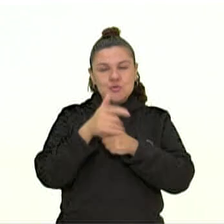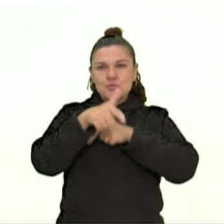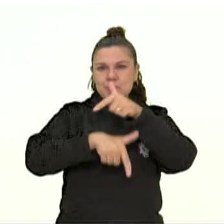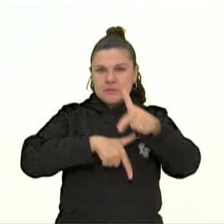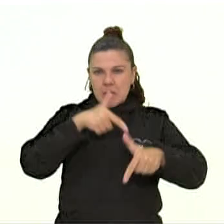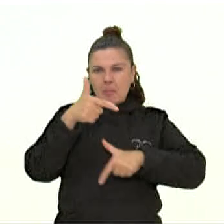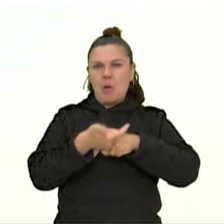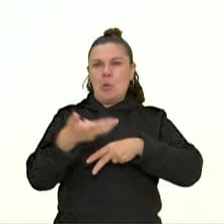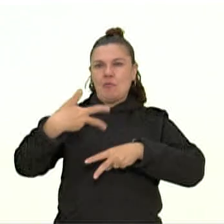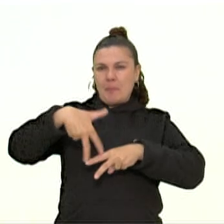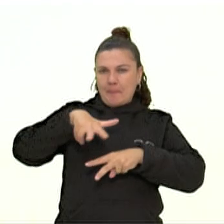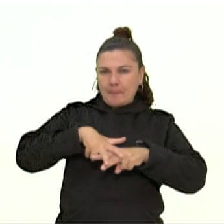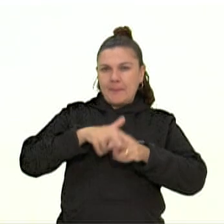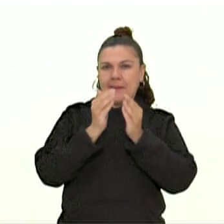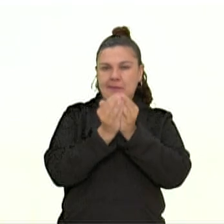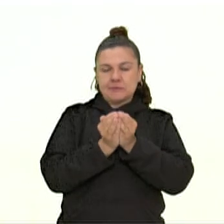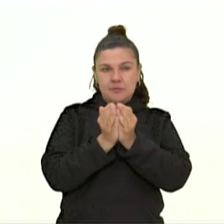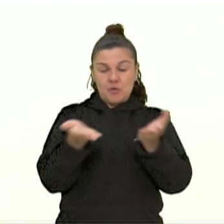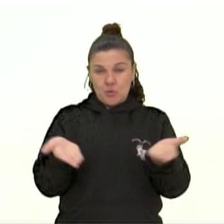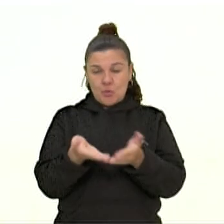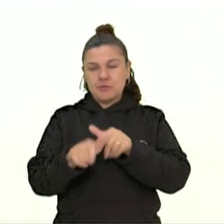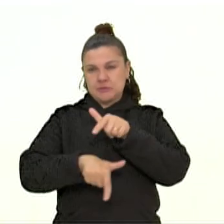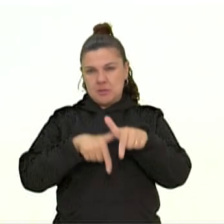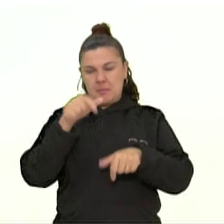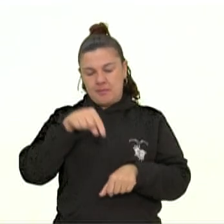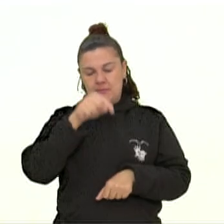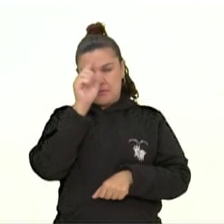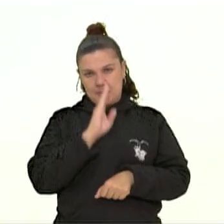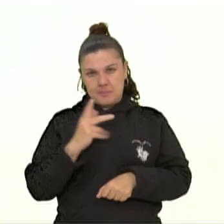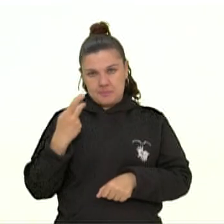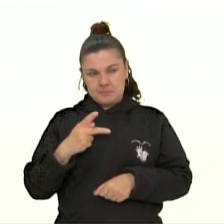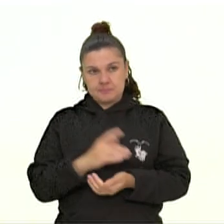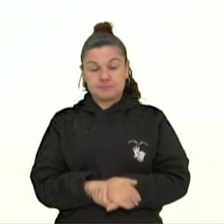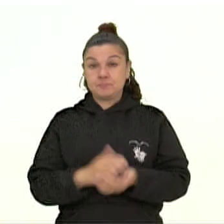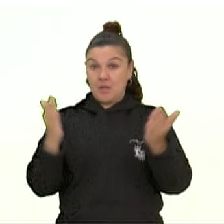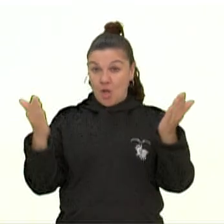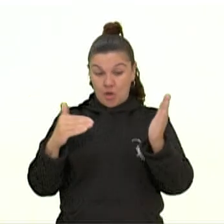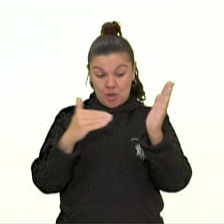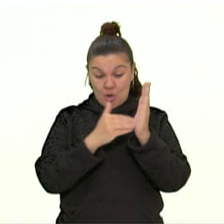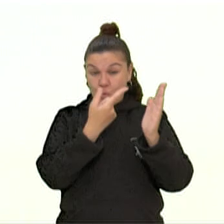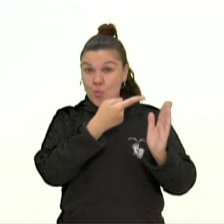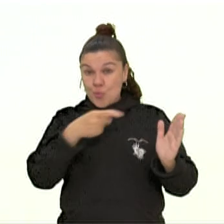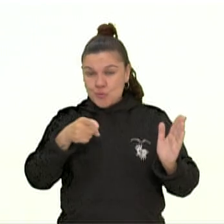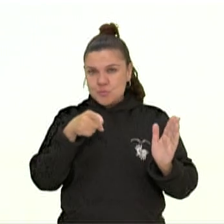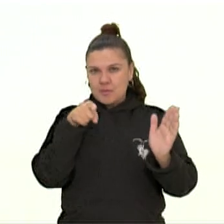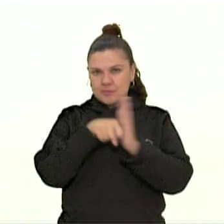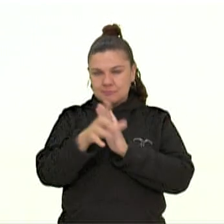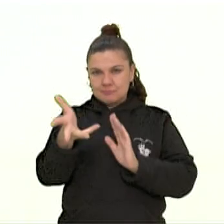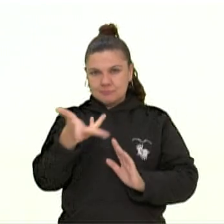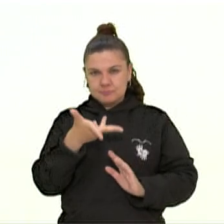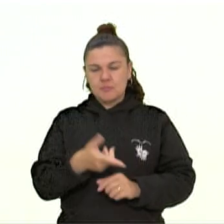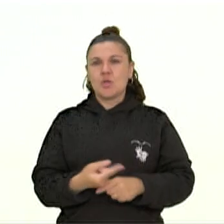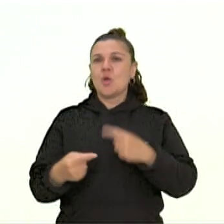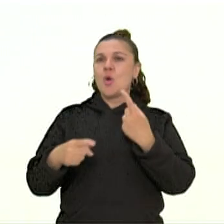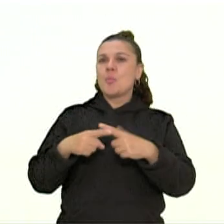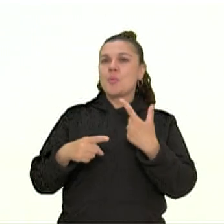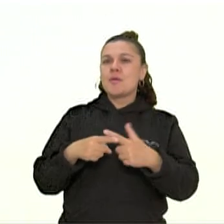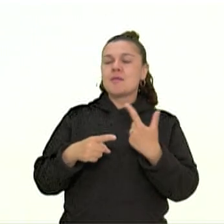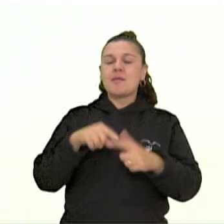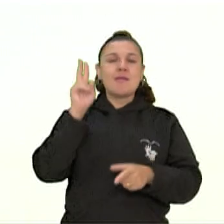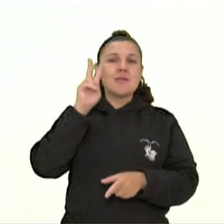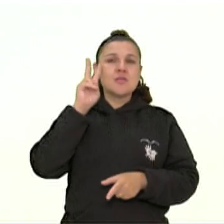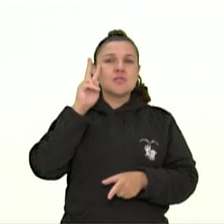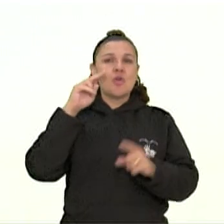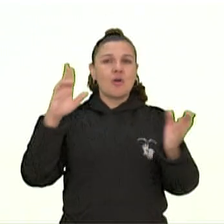uma atividade profissional no nosso território. Vamos ao último quiz, então, na nossa aula, aí, um motivo histórico que está relacionado